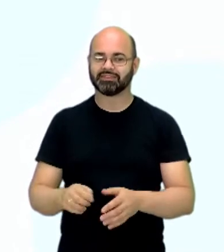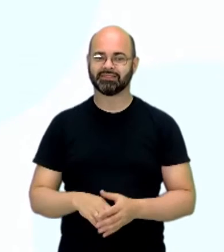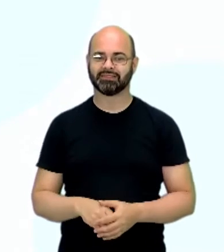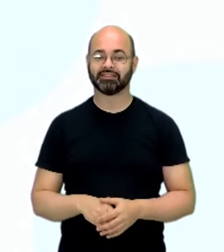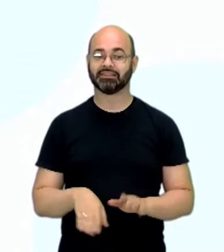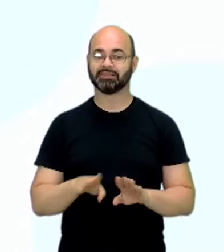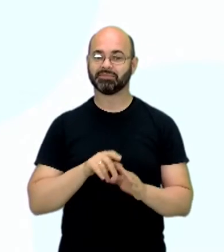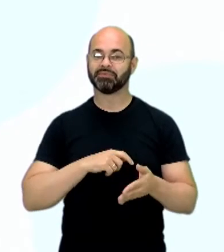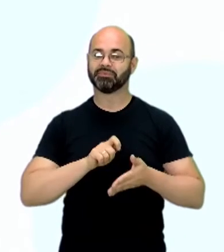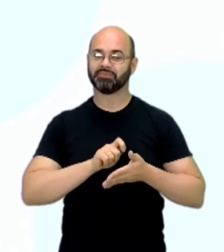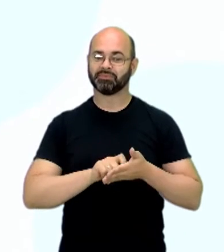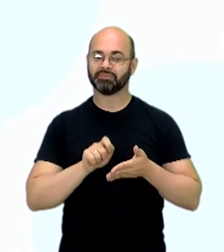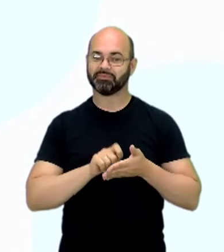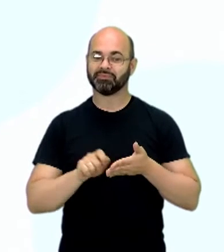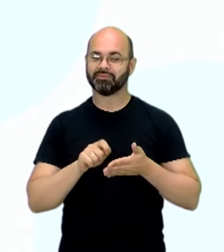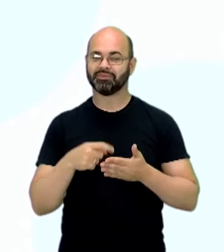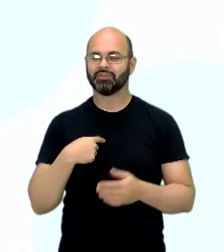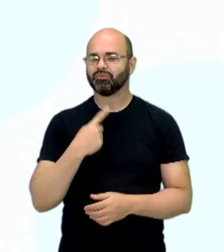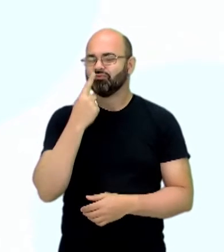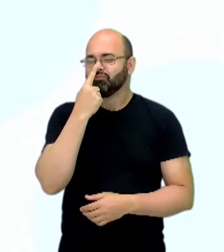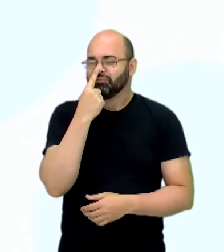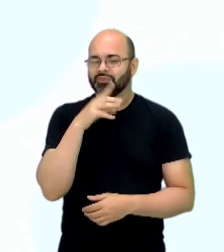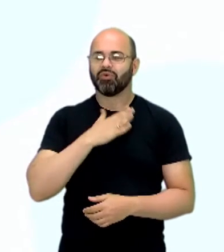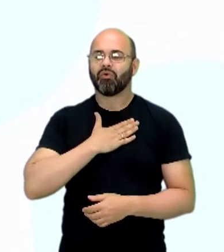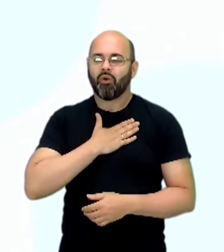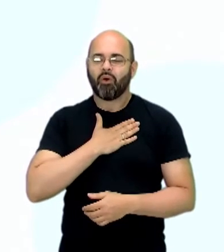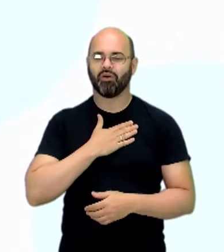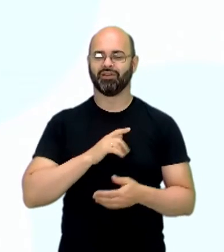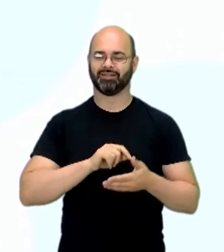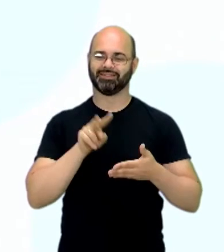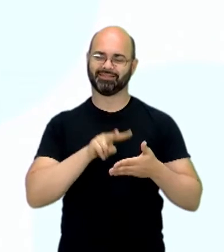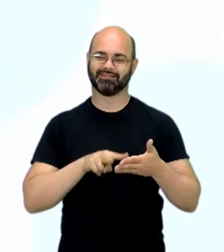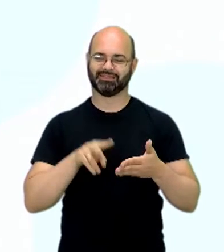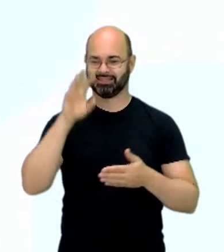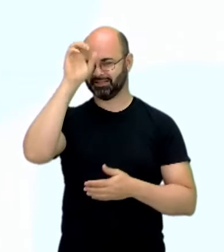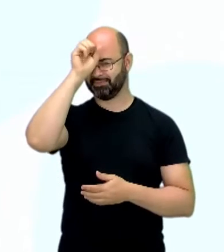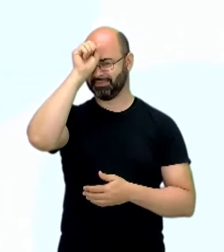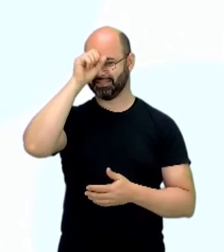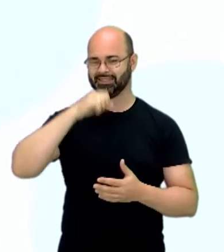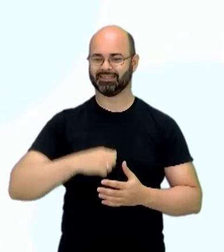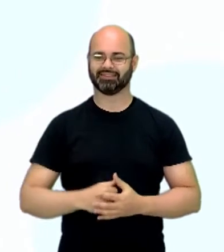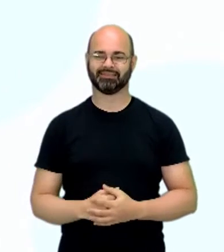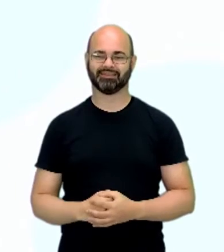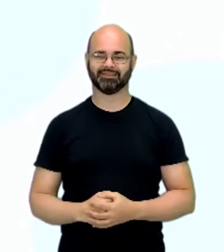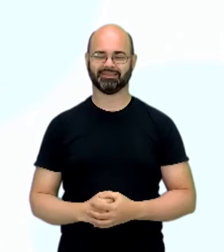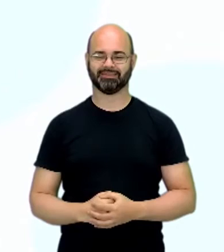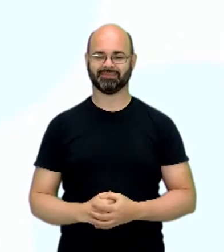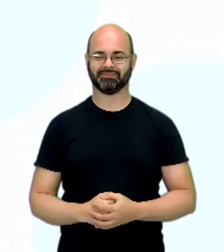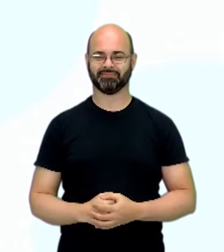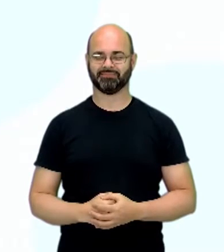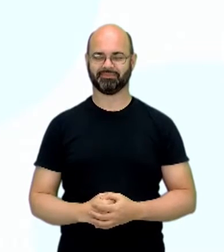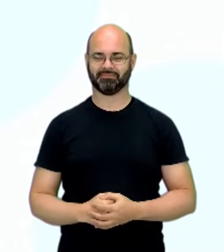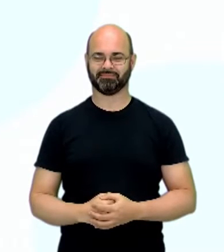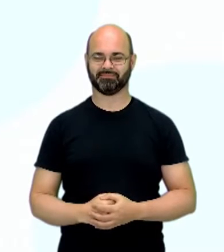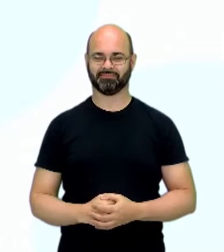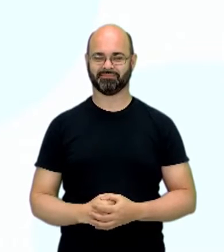the written word. Mas eu estou super contente de ter descoberto um hobby novo e também um